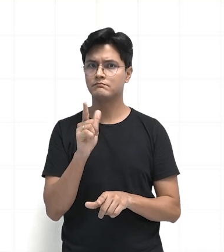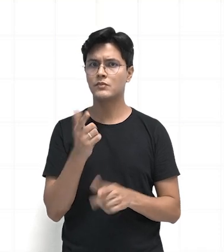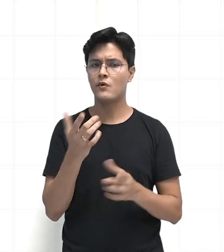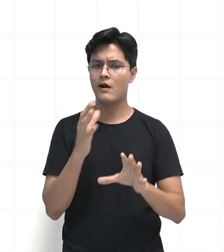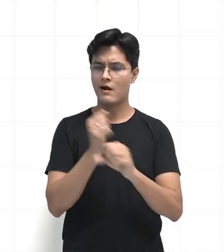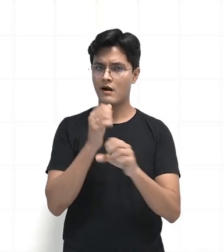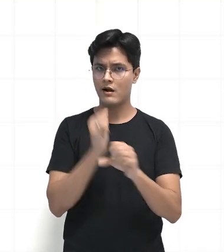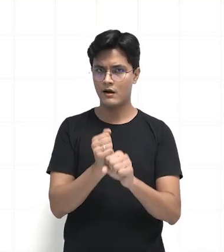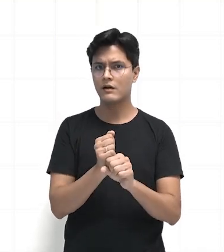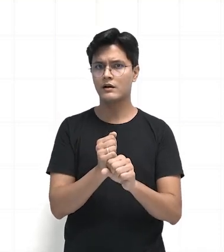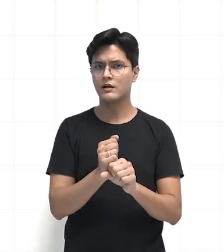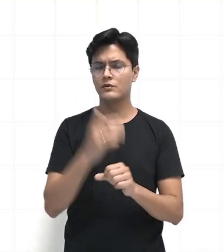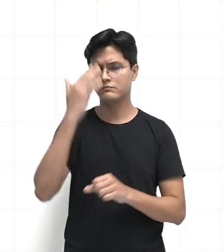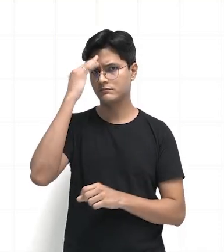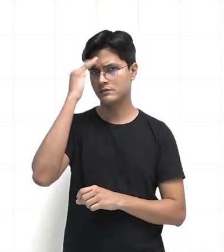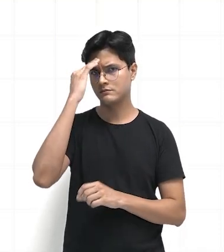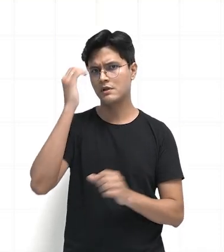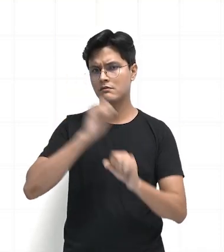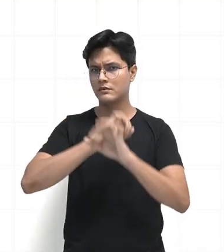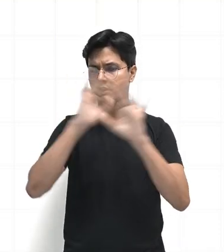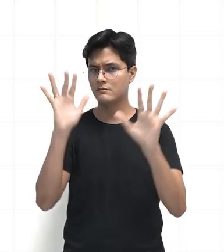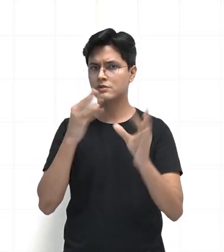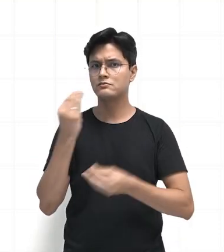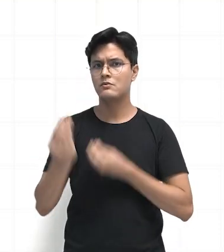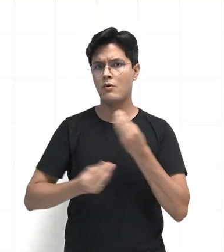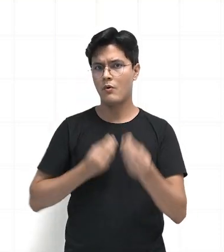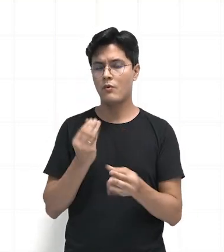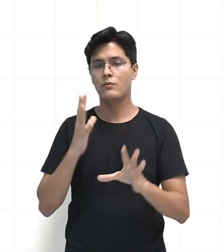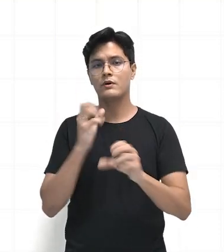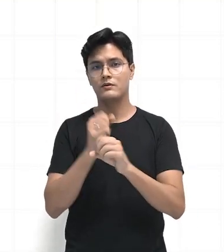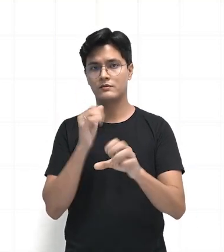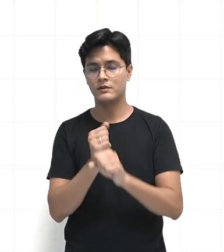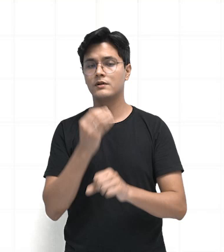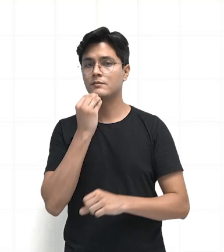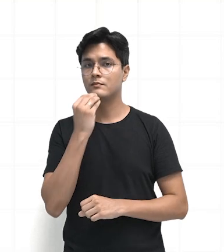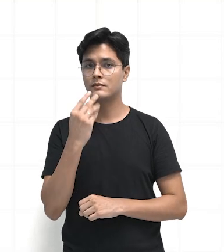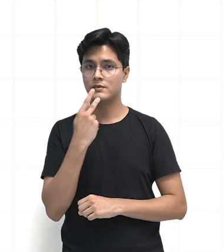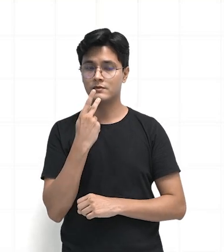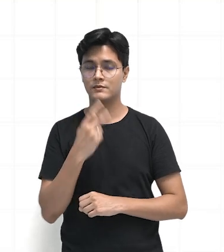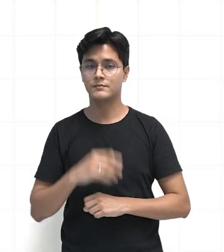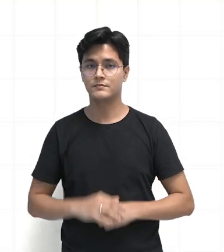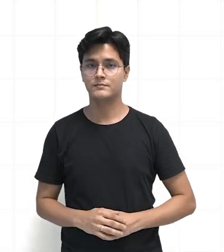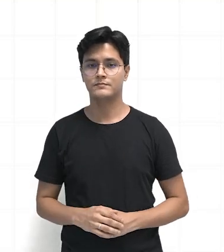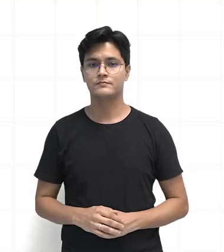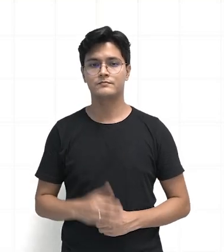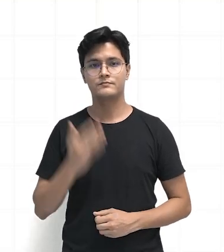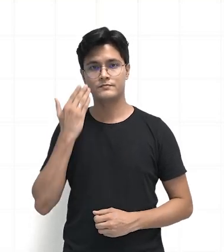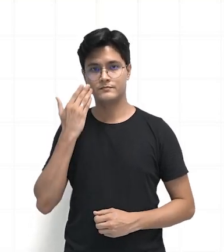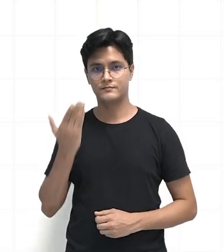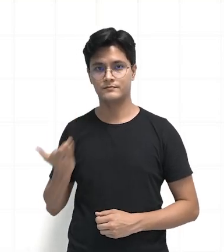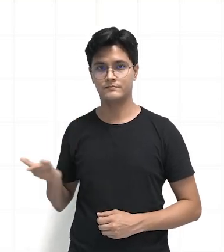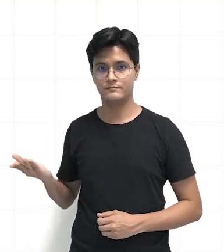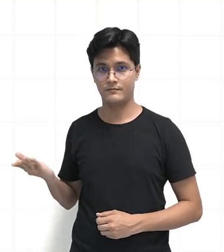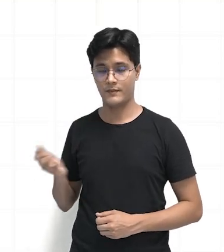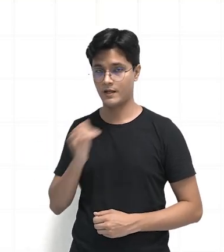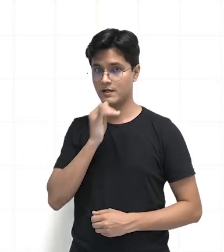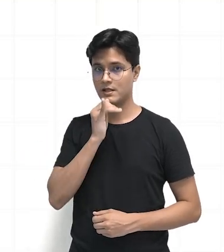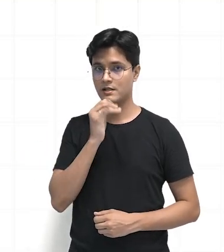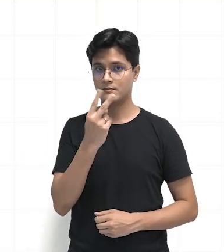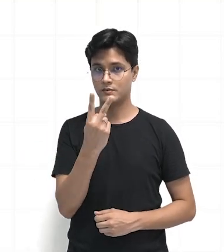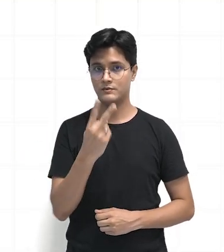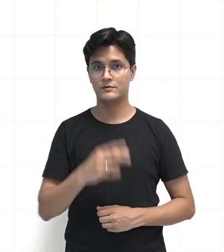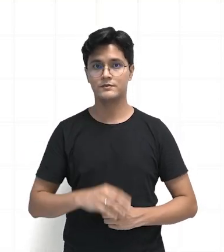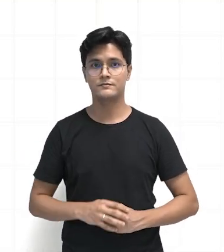bem claro para vocês como que se calcula a probabilidade. Vamos lá. O exemplo 2 diz assim: